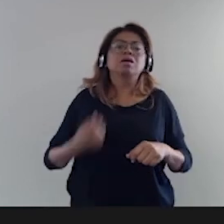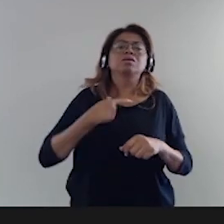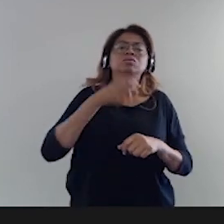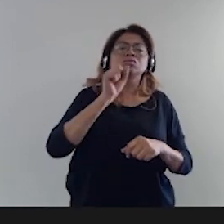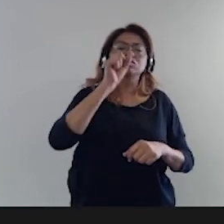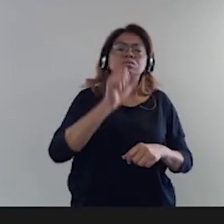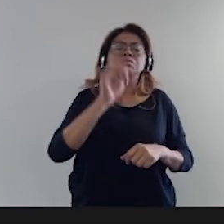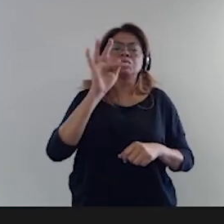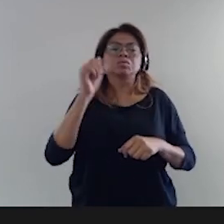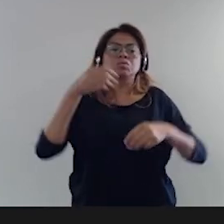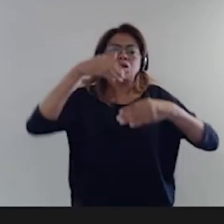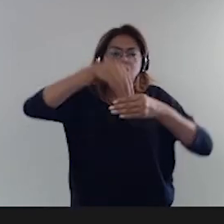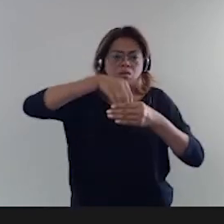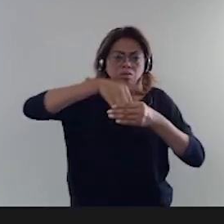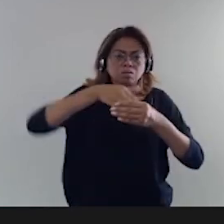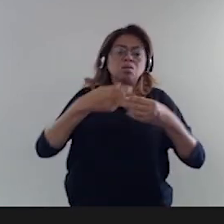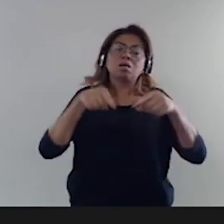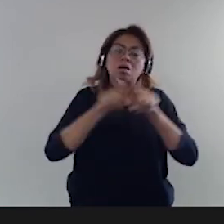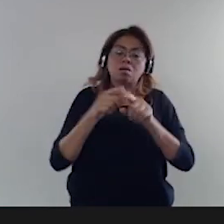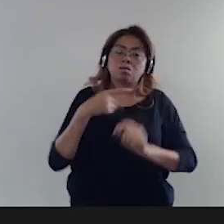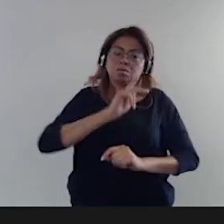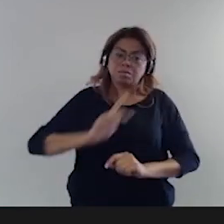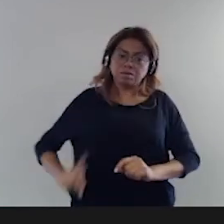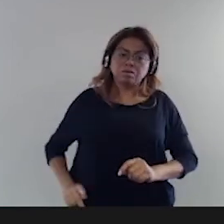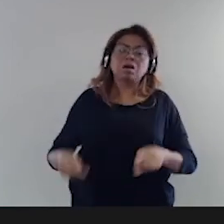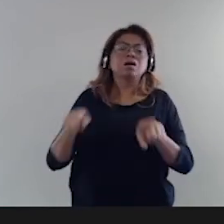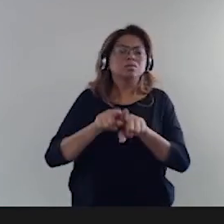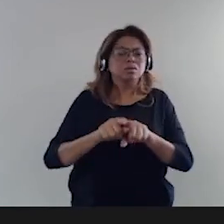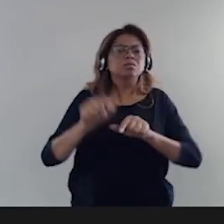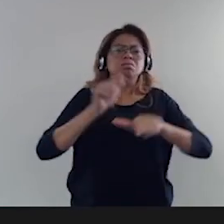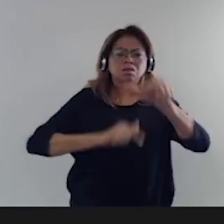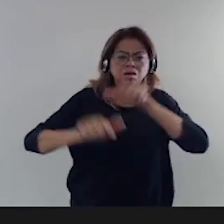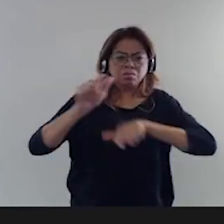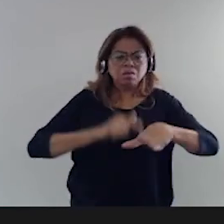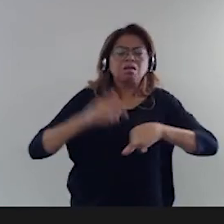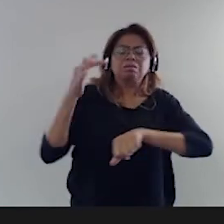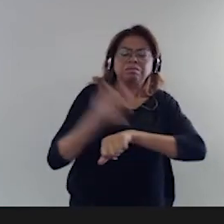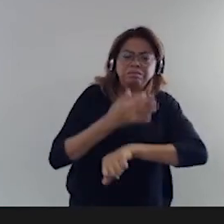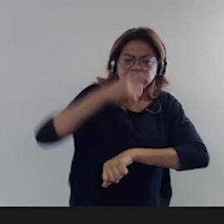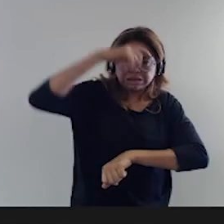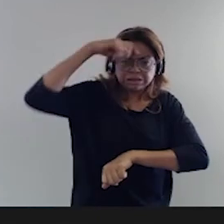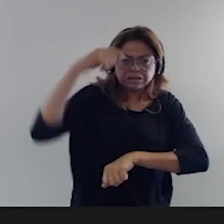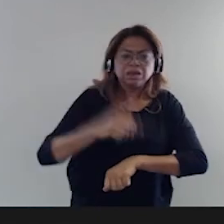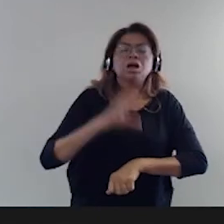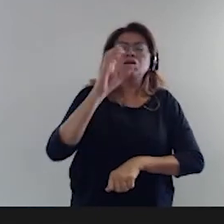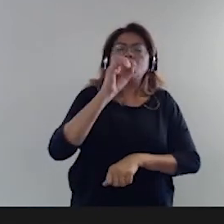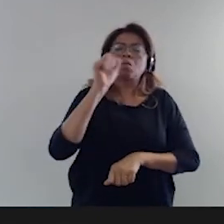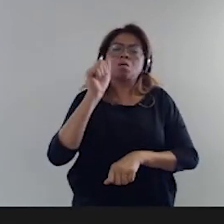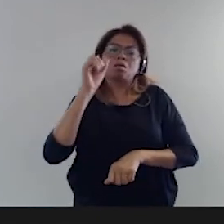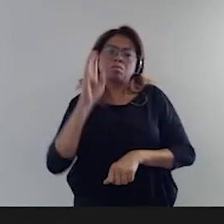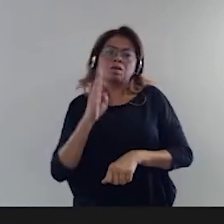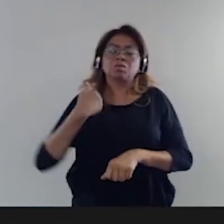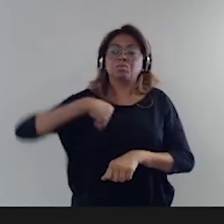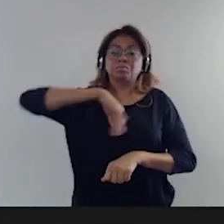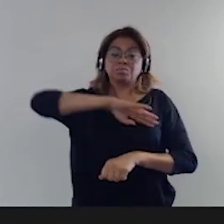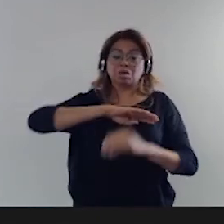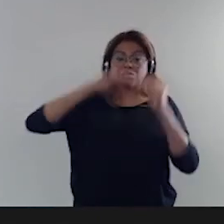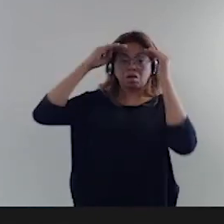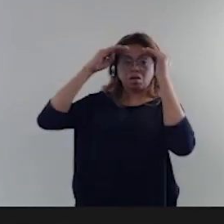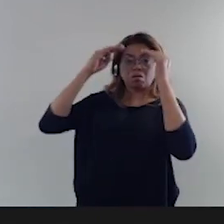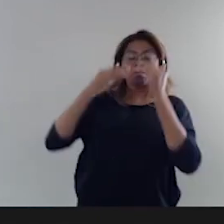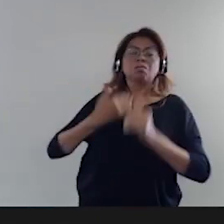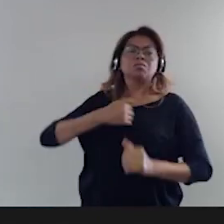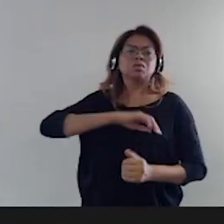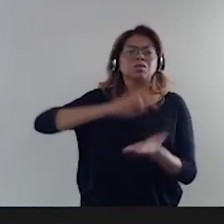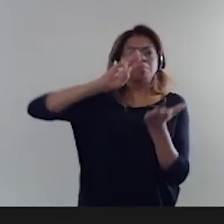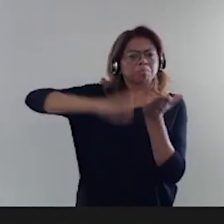Federal, exerceu muito de seu labor no âmbito da Ordem dos Advogados do Brasil. Para nossa honra, foi membro da